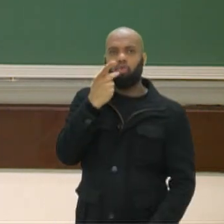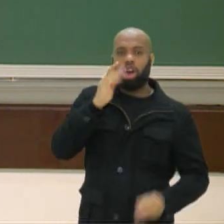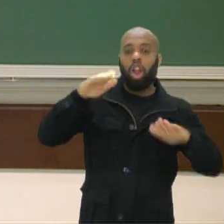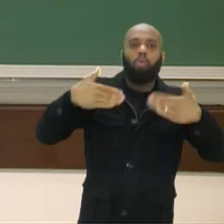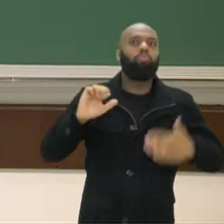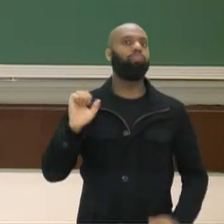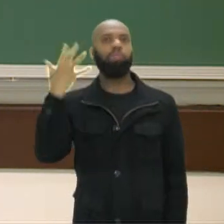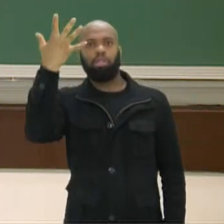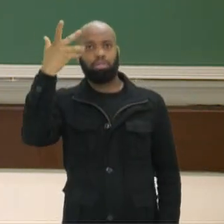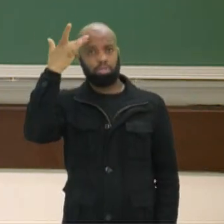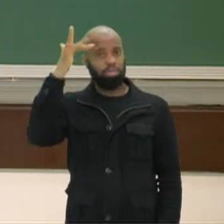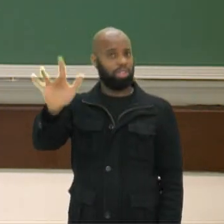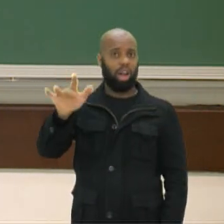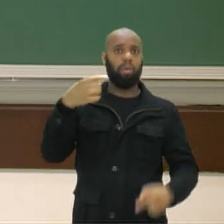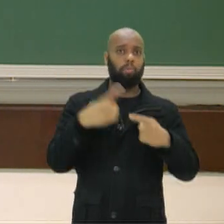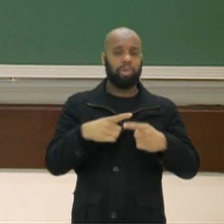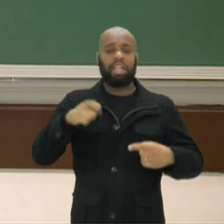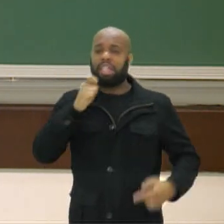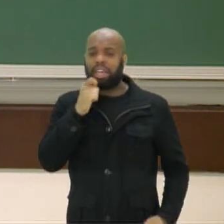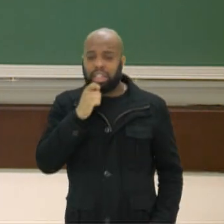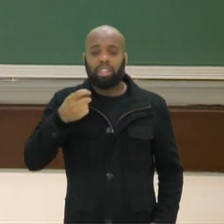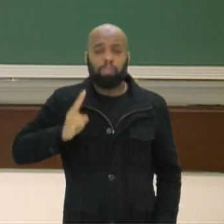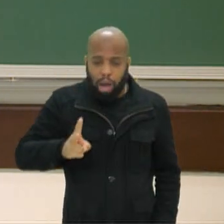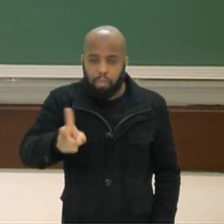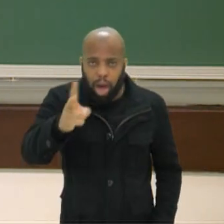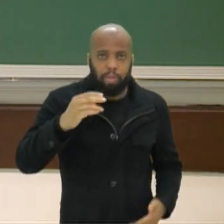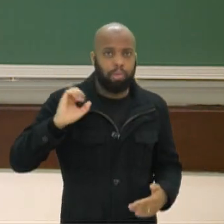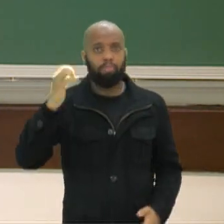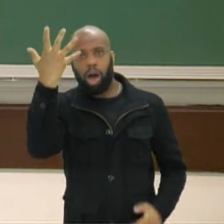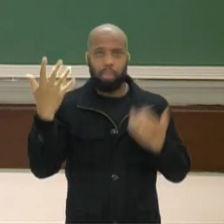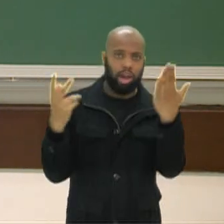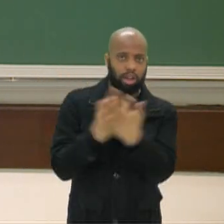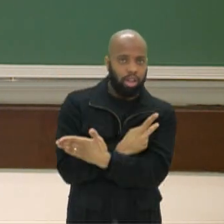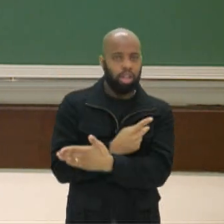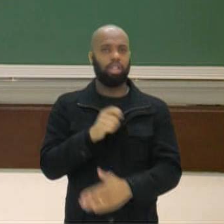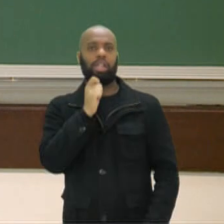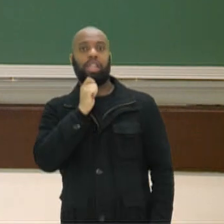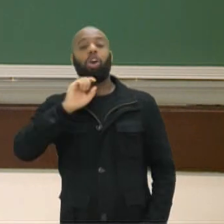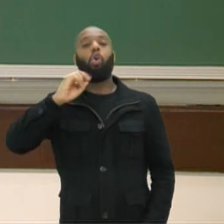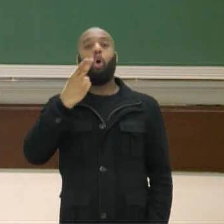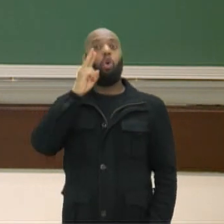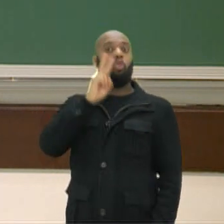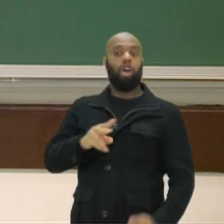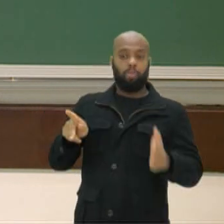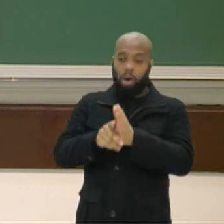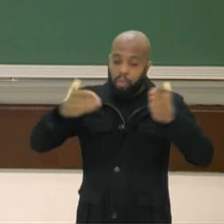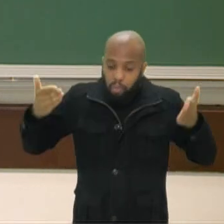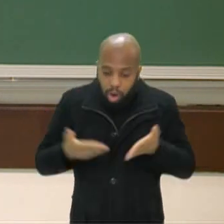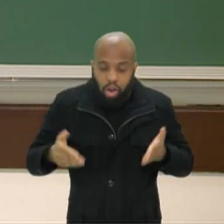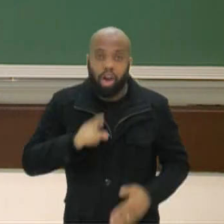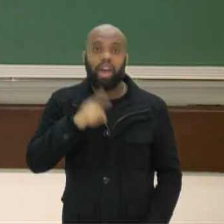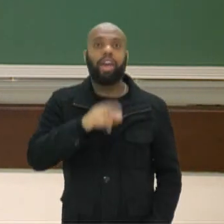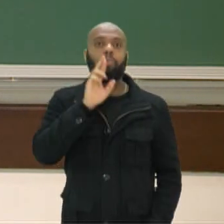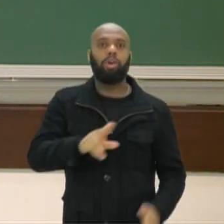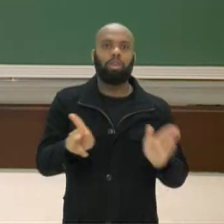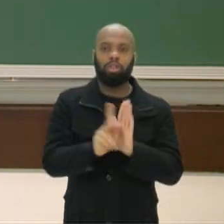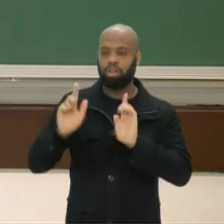ela aconteceu, porque ela ainda está acontecendo. Ou você vê no presente o resultado daquela